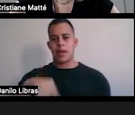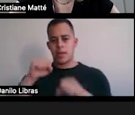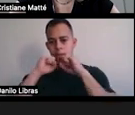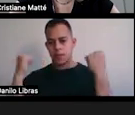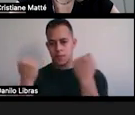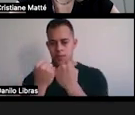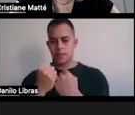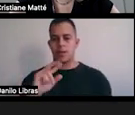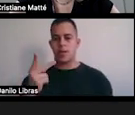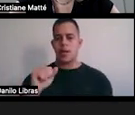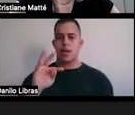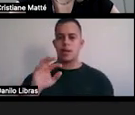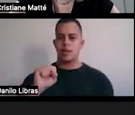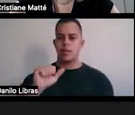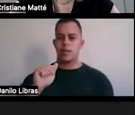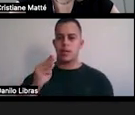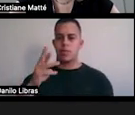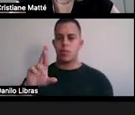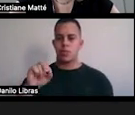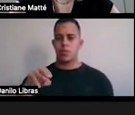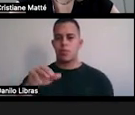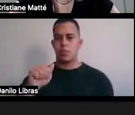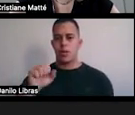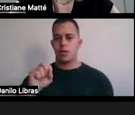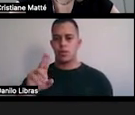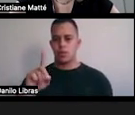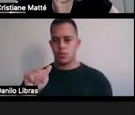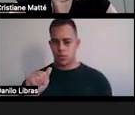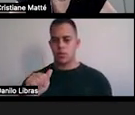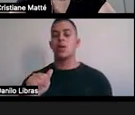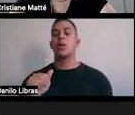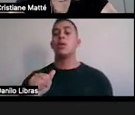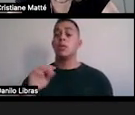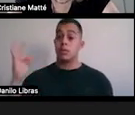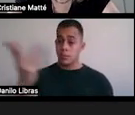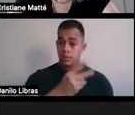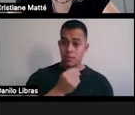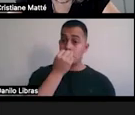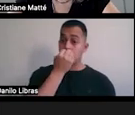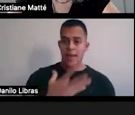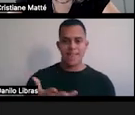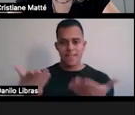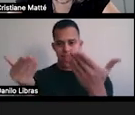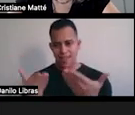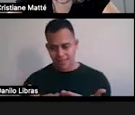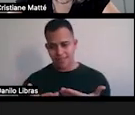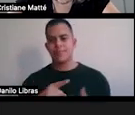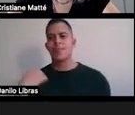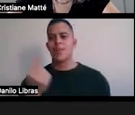Integrados Ratsabur Massuda de hoje, tá? Sejam todos muito bem-vindos. A gente acabou ficando um tempo aí